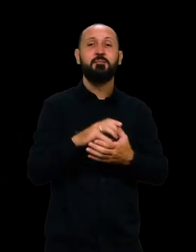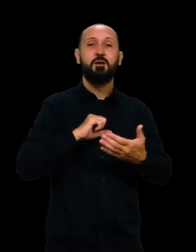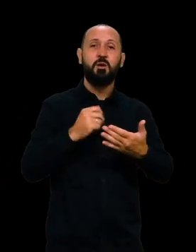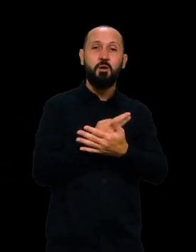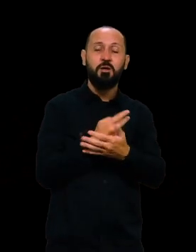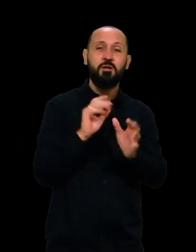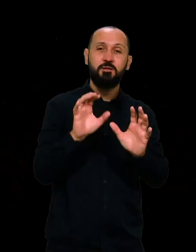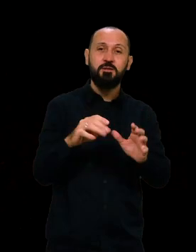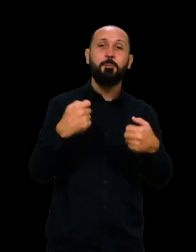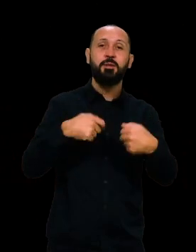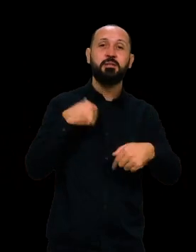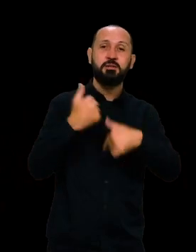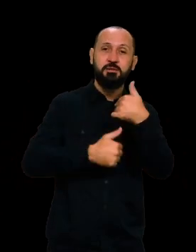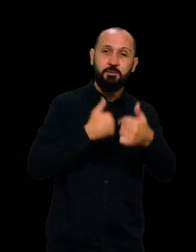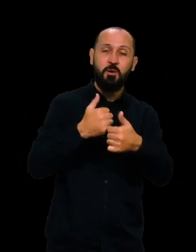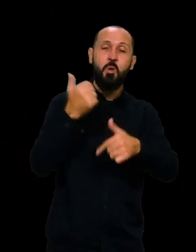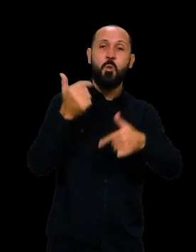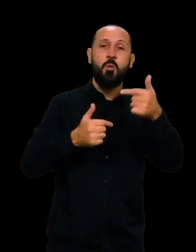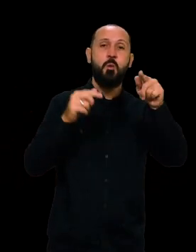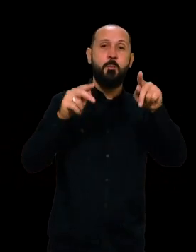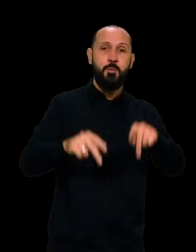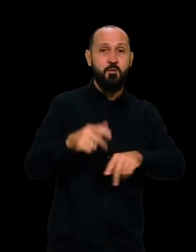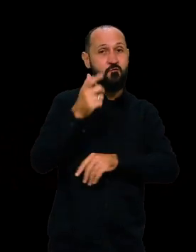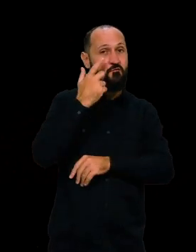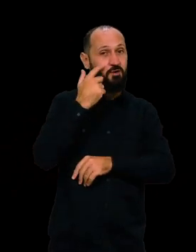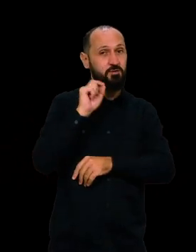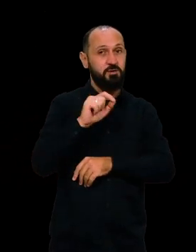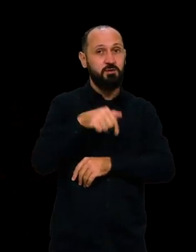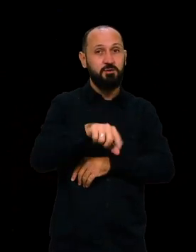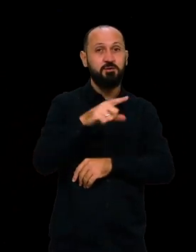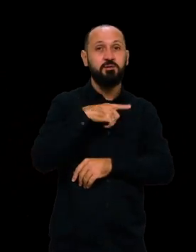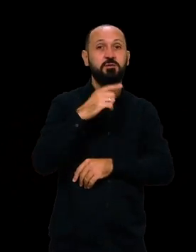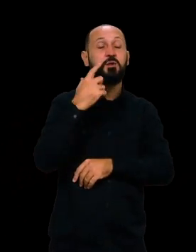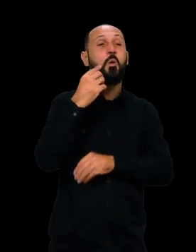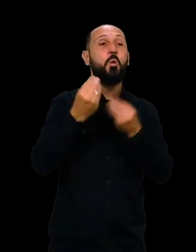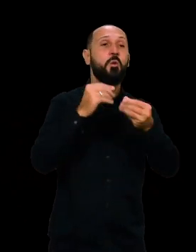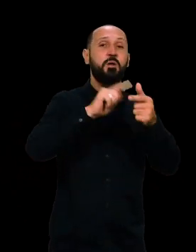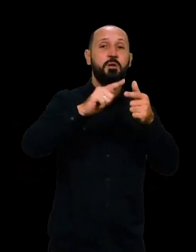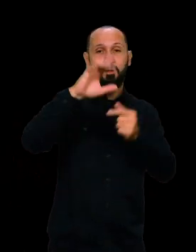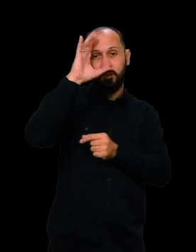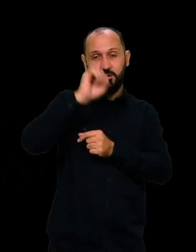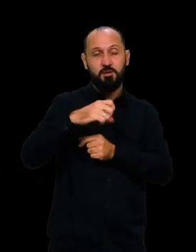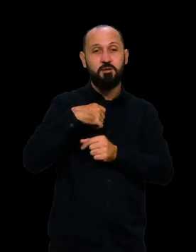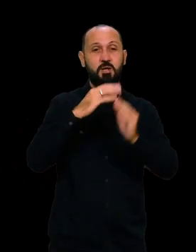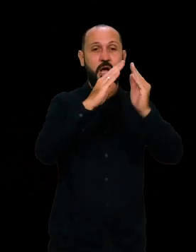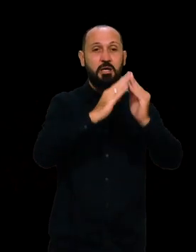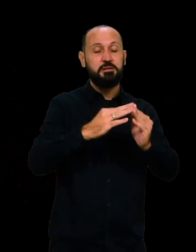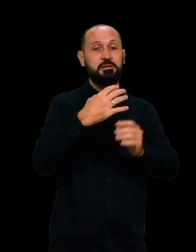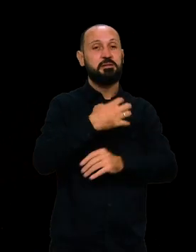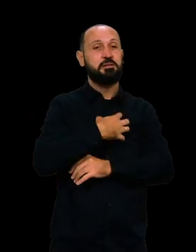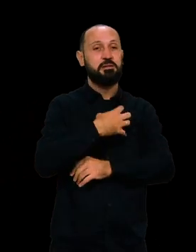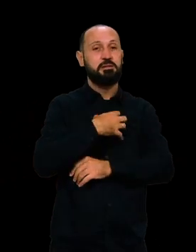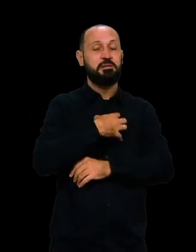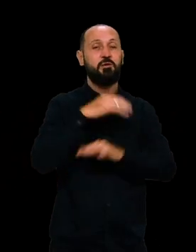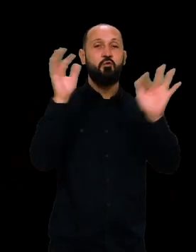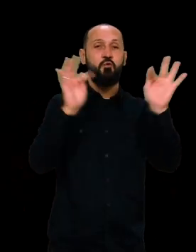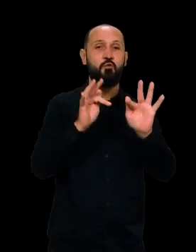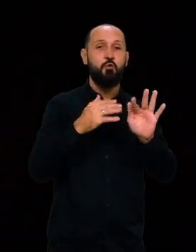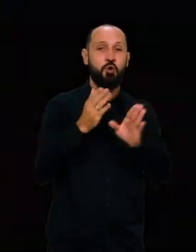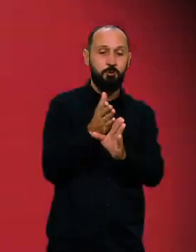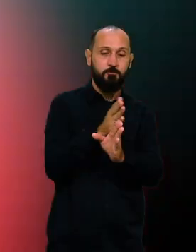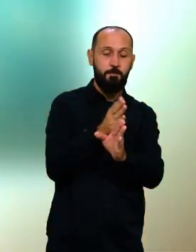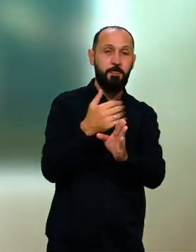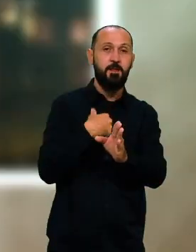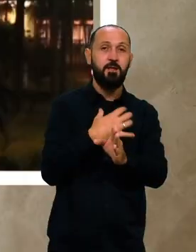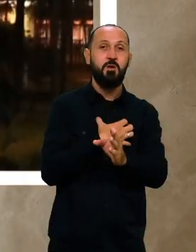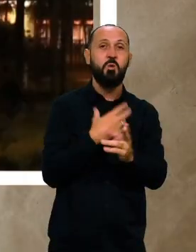Sim. Infelizmente, as coisas acontecem dessa forma, mas a gente tem que trabalhar com política pública, hoje eu vejo, de encontrar soluções para que as pessoas residam e se sintam